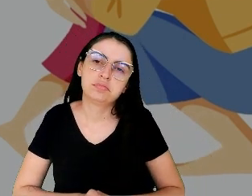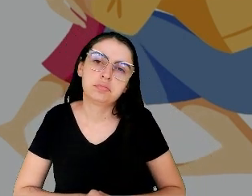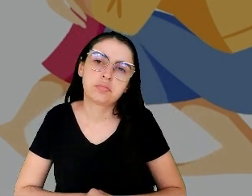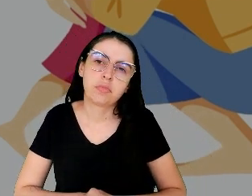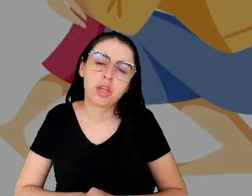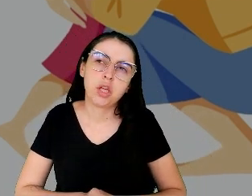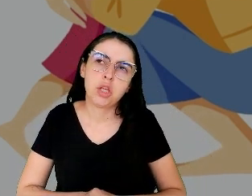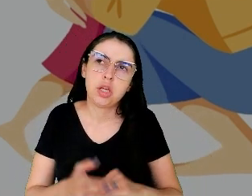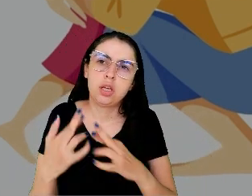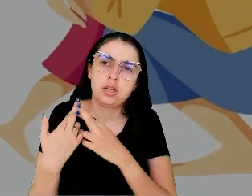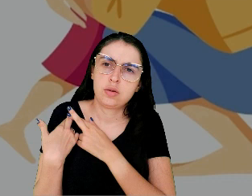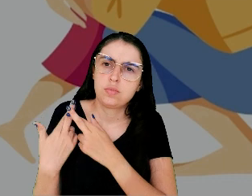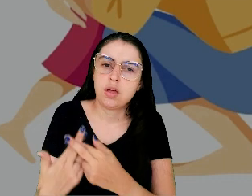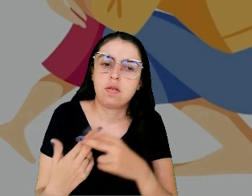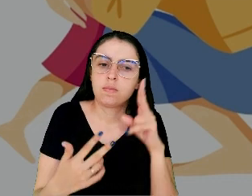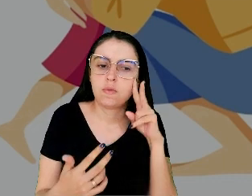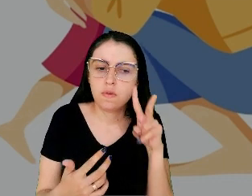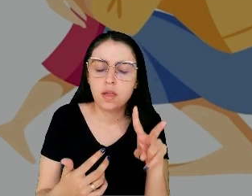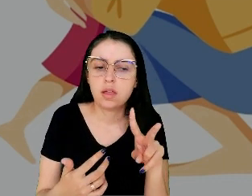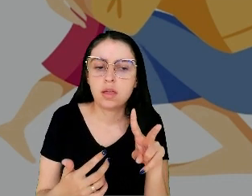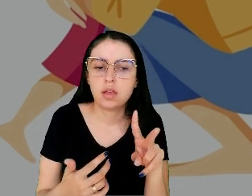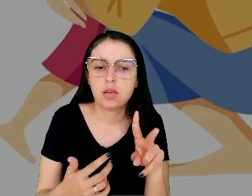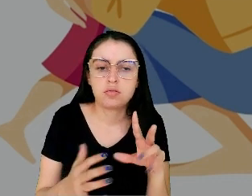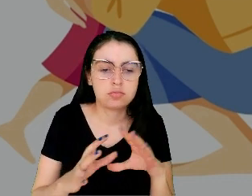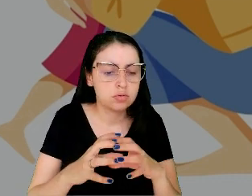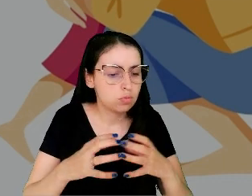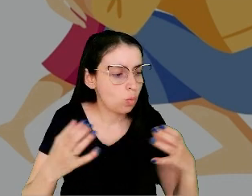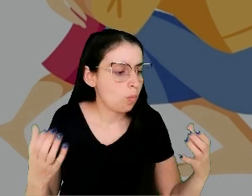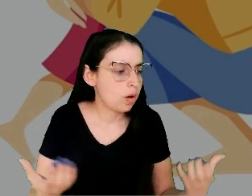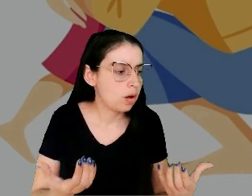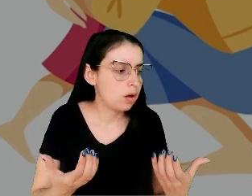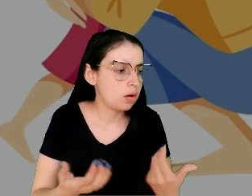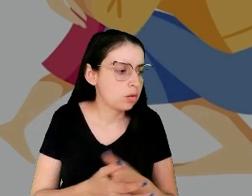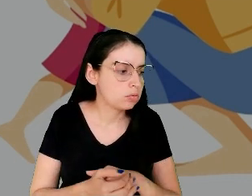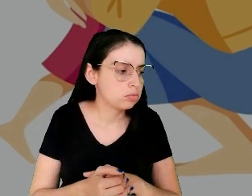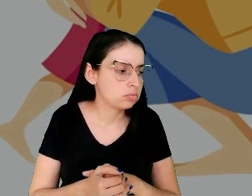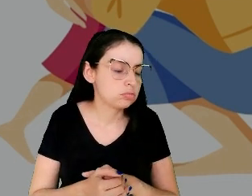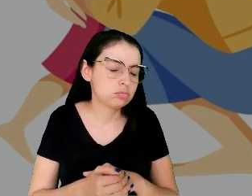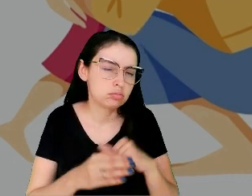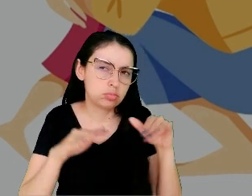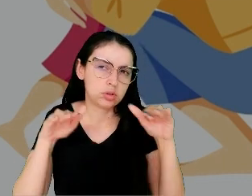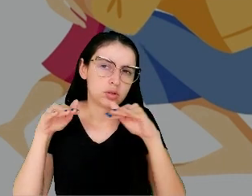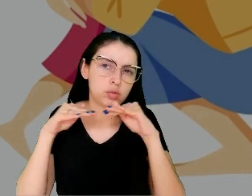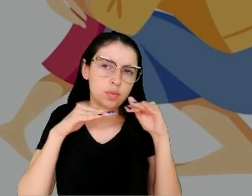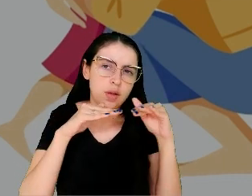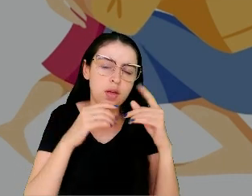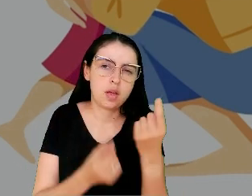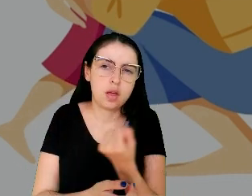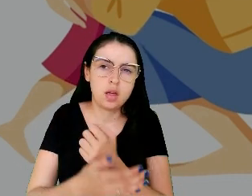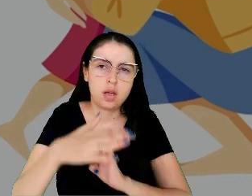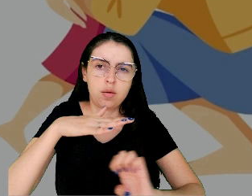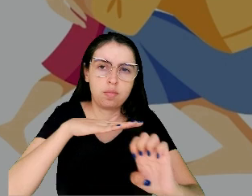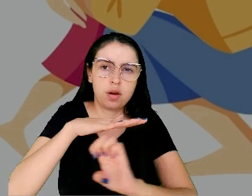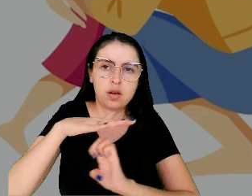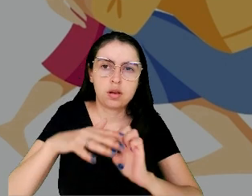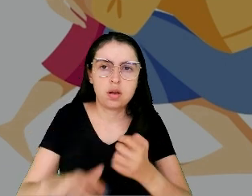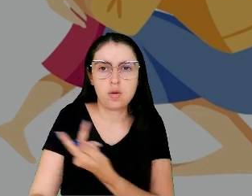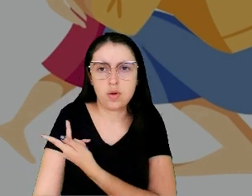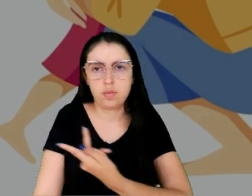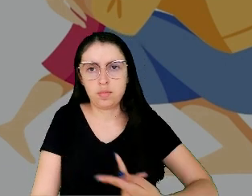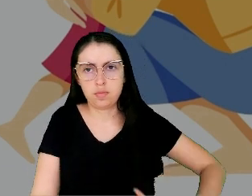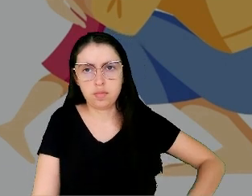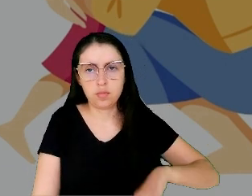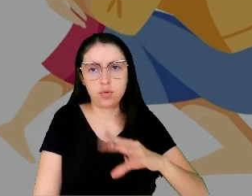governanças precisam olhar para um compliance em nível empresarial público e